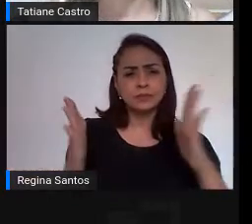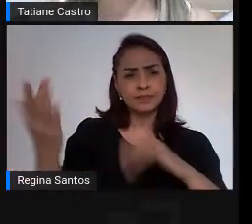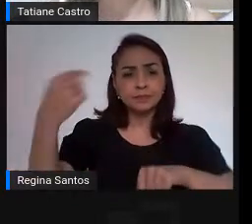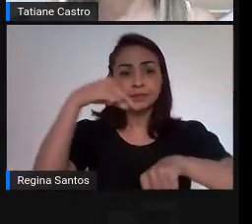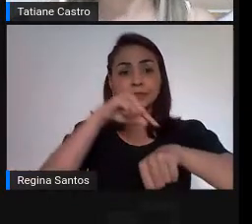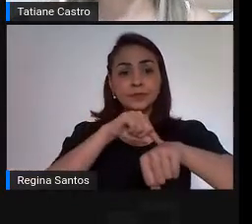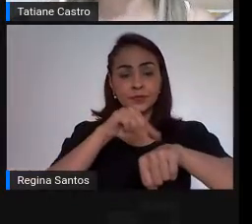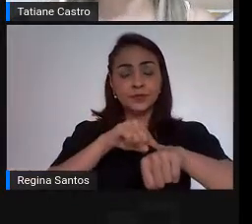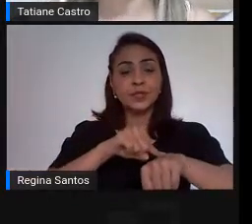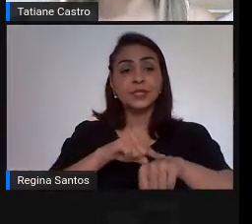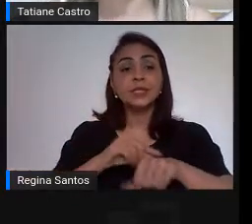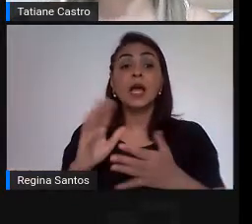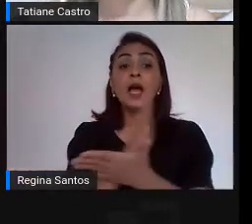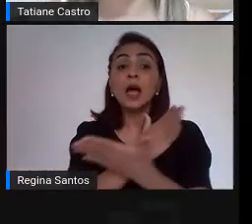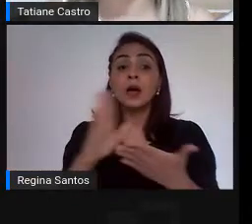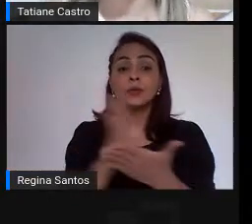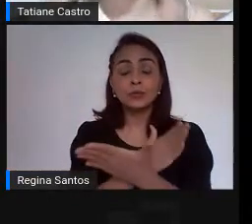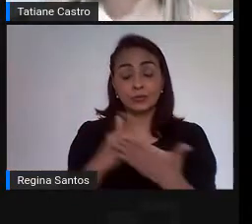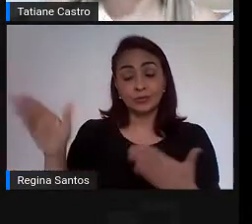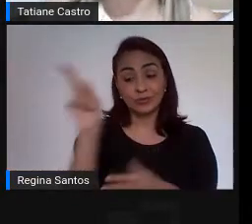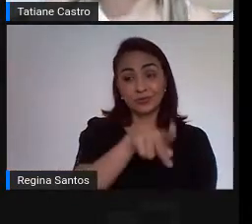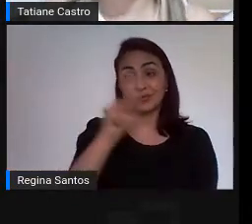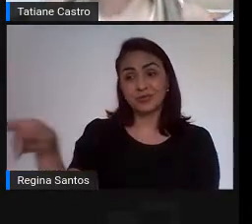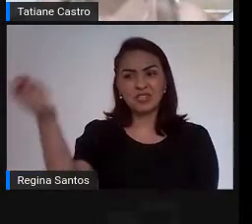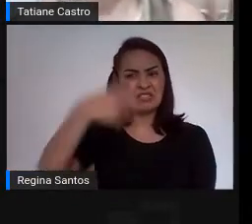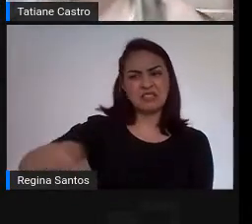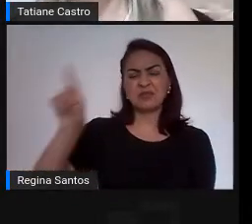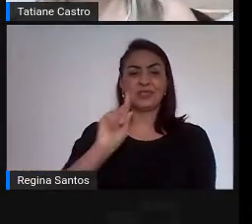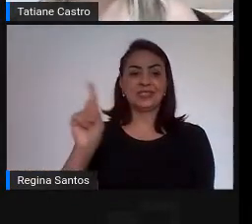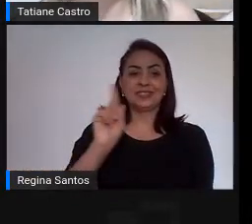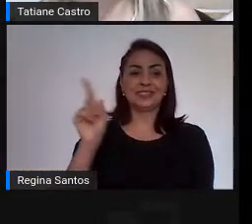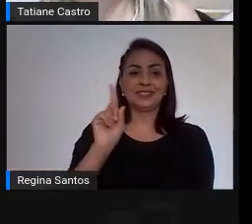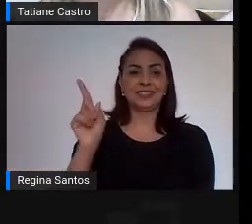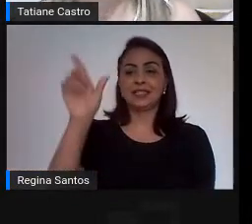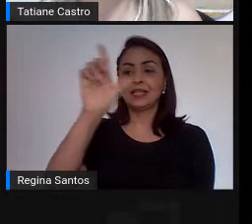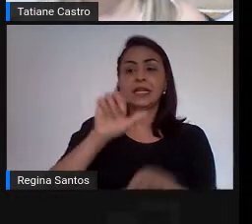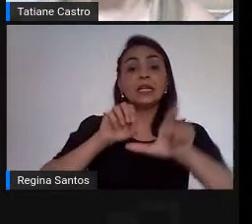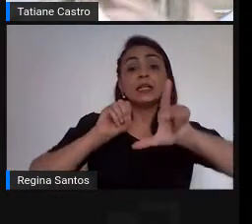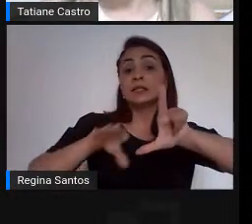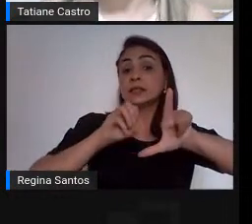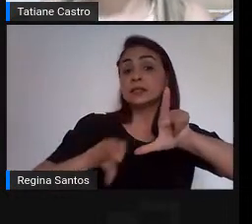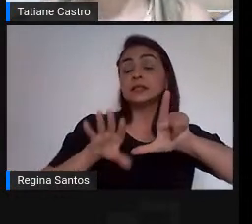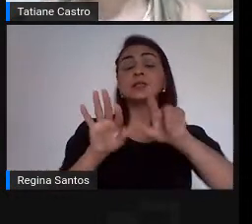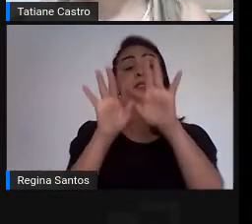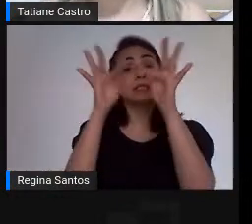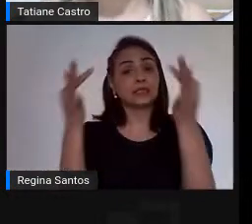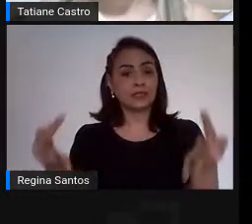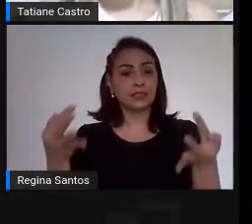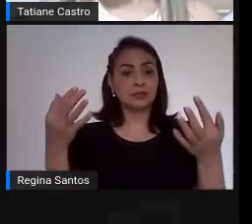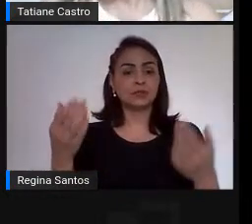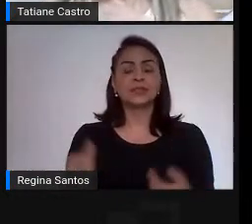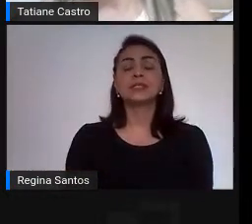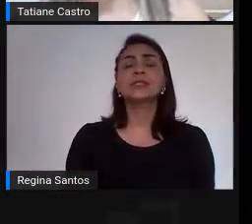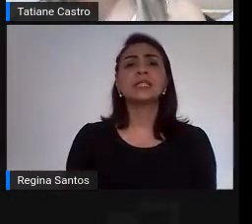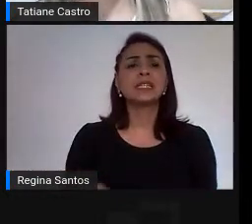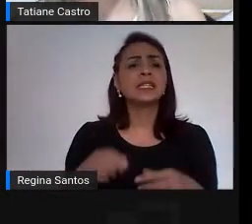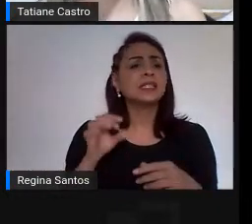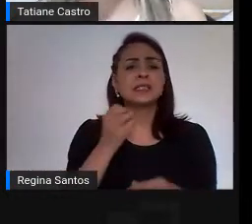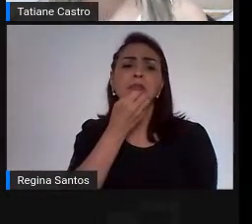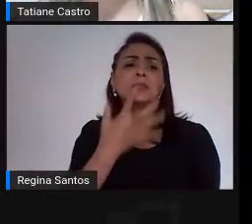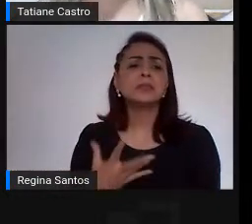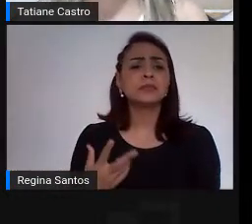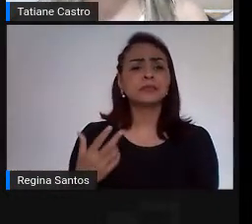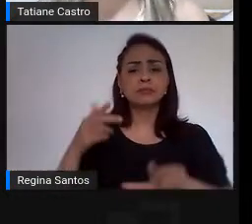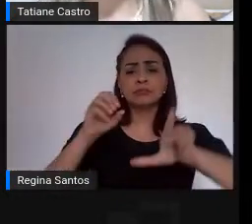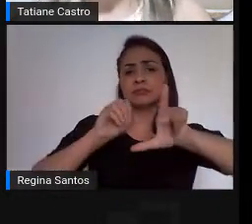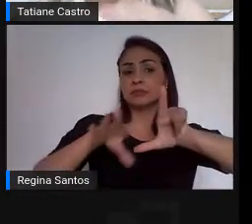não achavam necessidade de uma licenciatura simples, né? Achavam que a licenciatura dupla, ela dava conta, enquanto que os professores